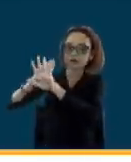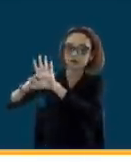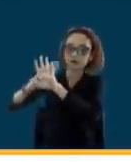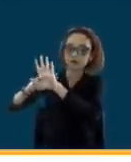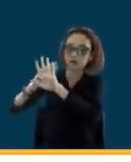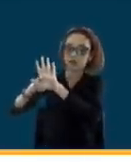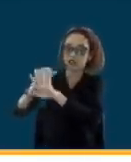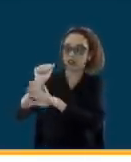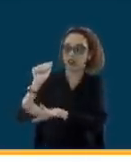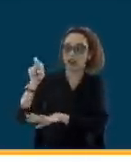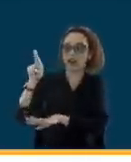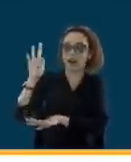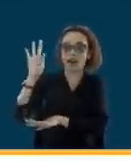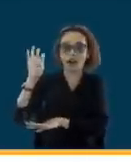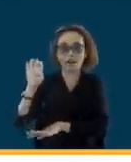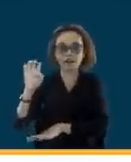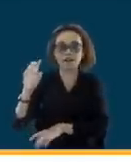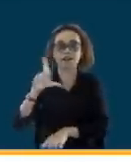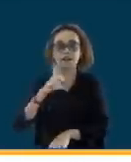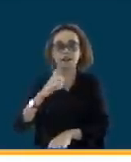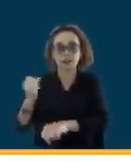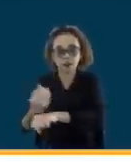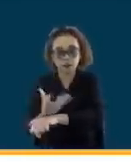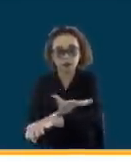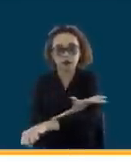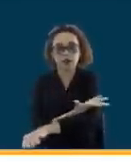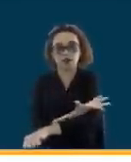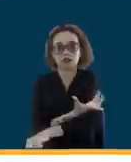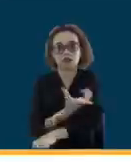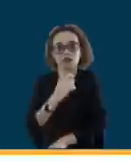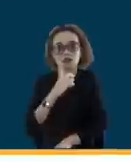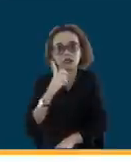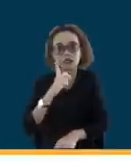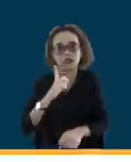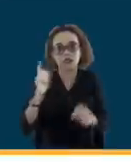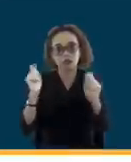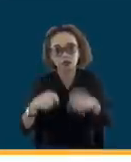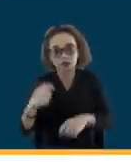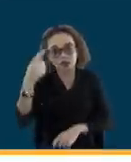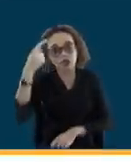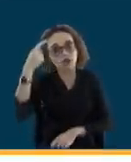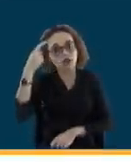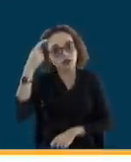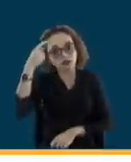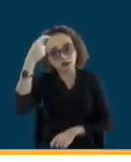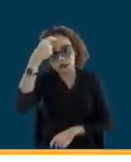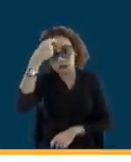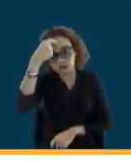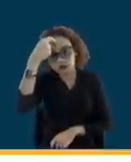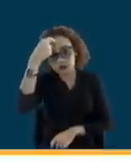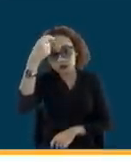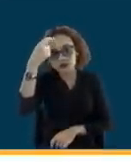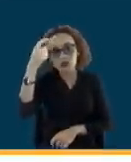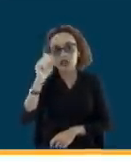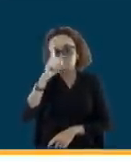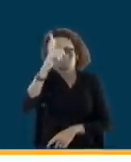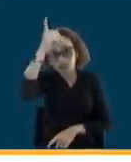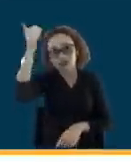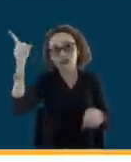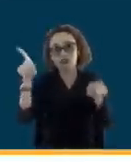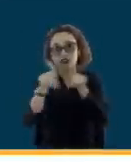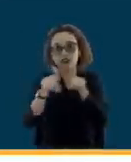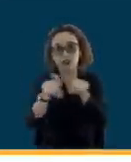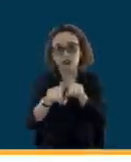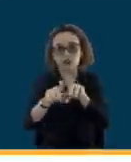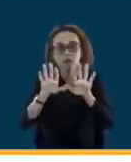né? Tem emoção, tem potência intelectual, tem muita potência criativa, mas tem